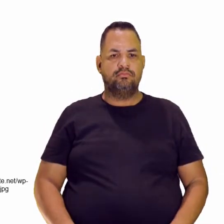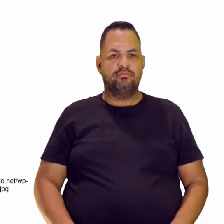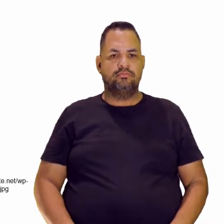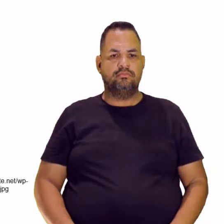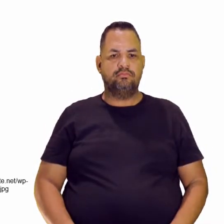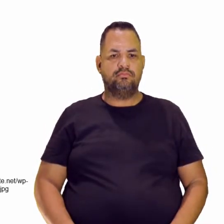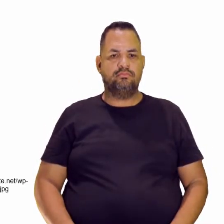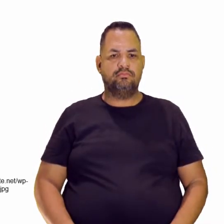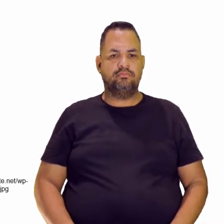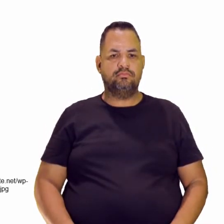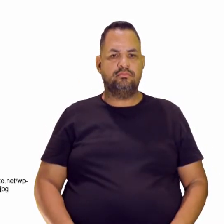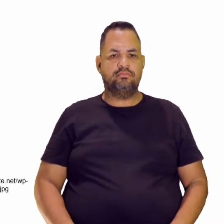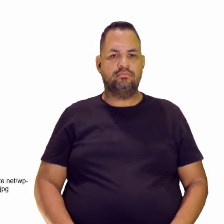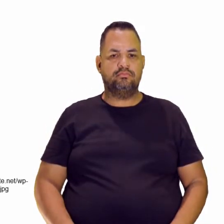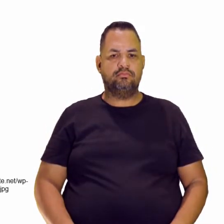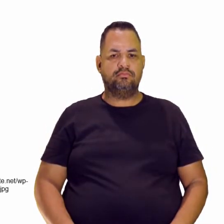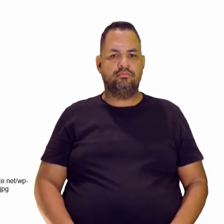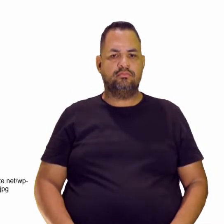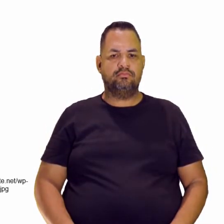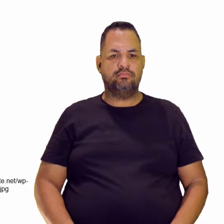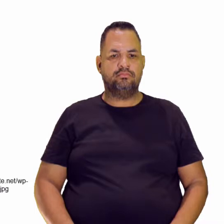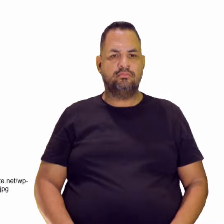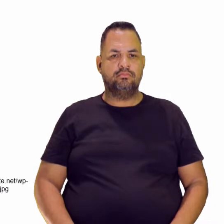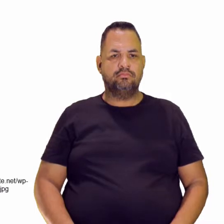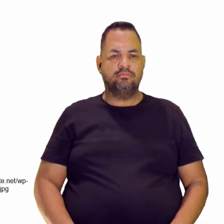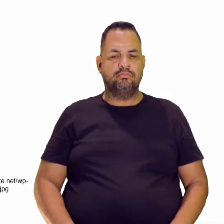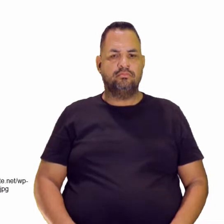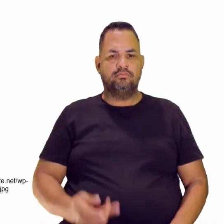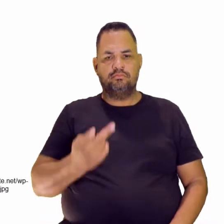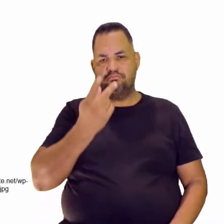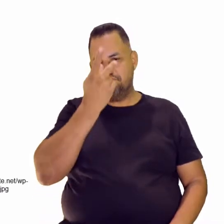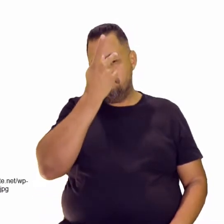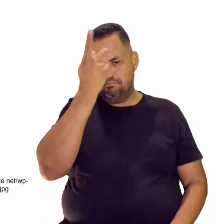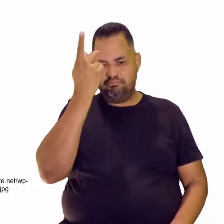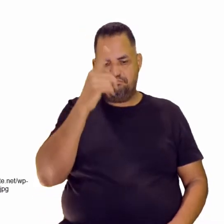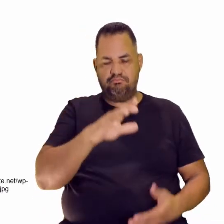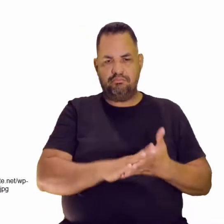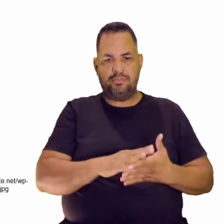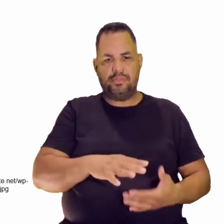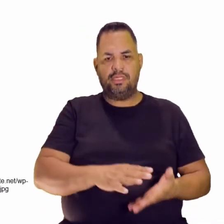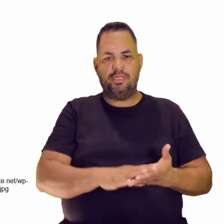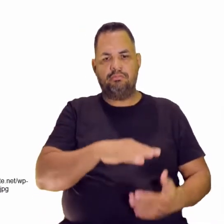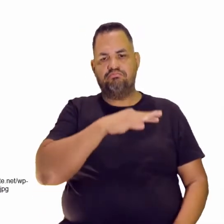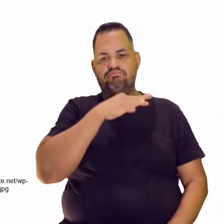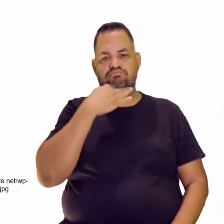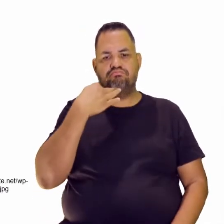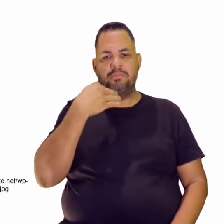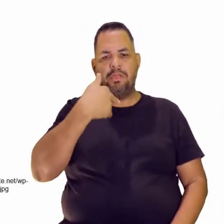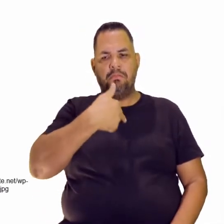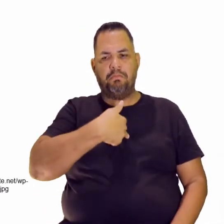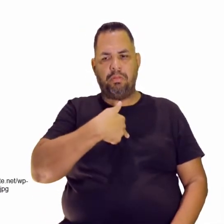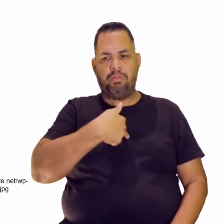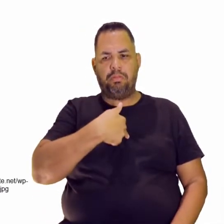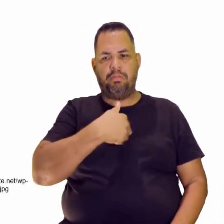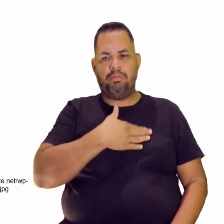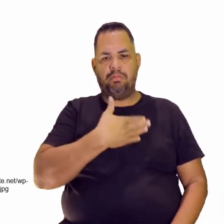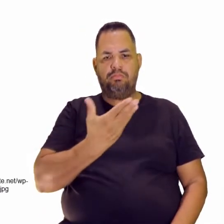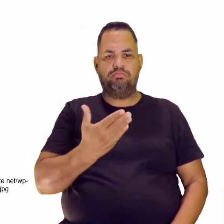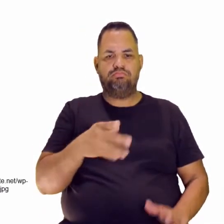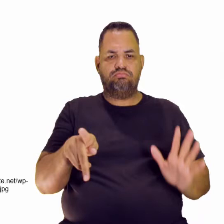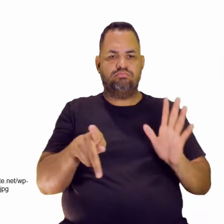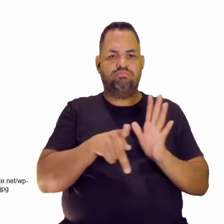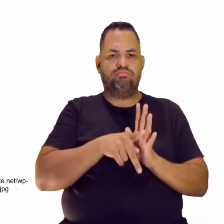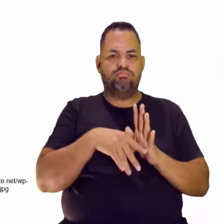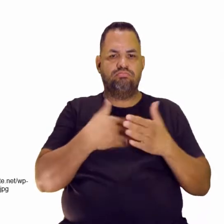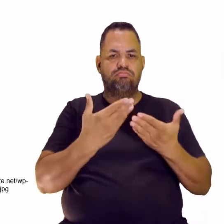Então, é uma pessoa que teria se suicidado justamente por conta